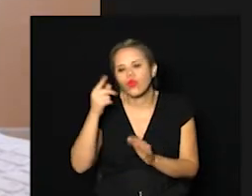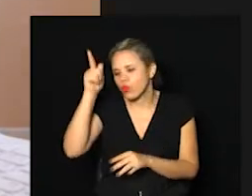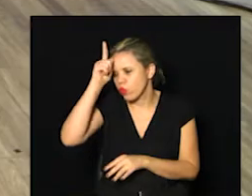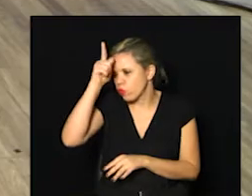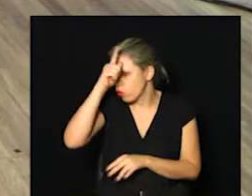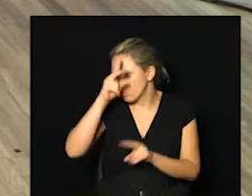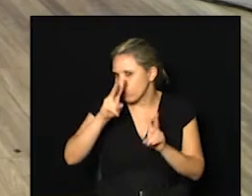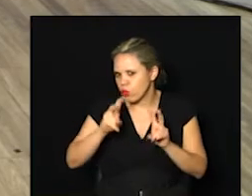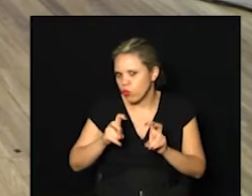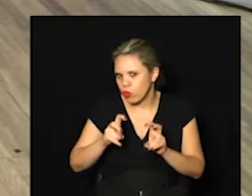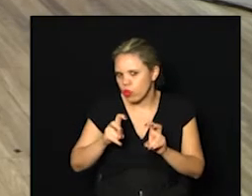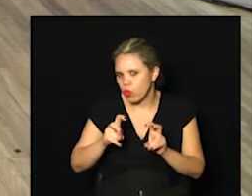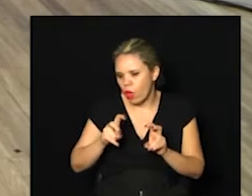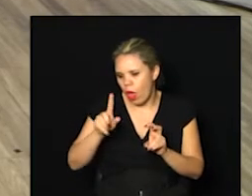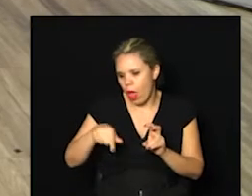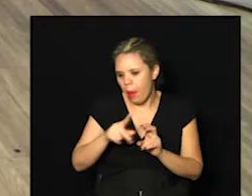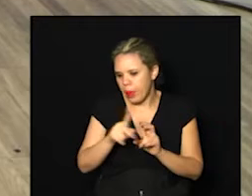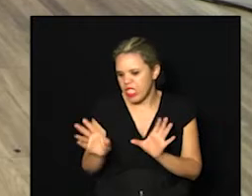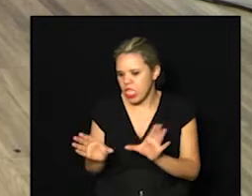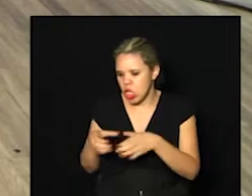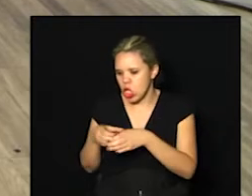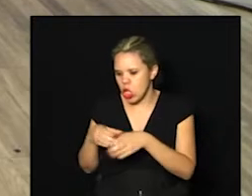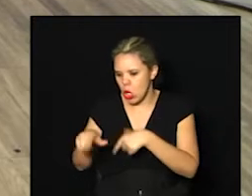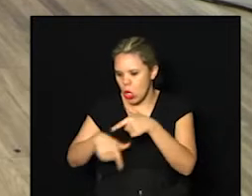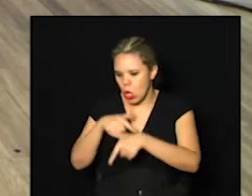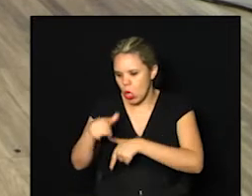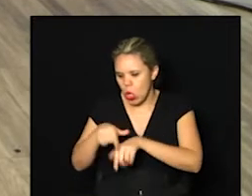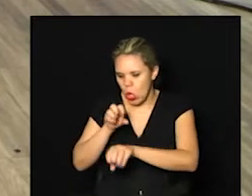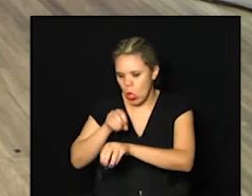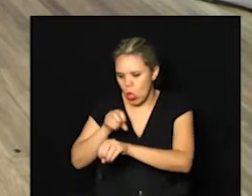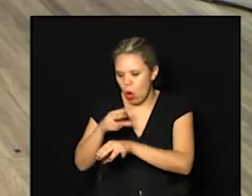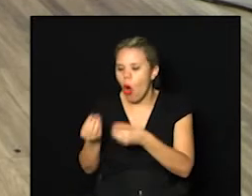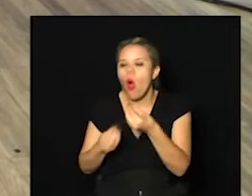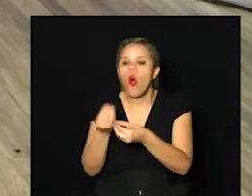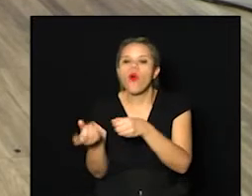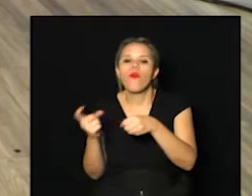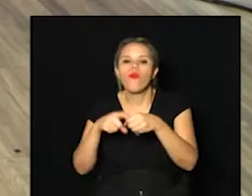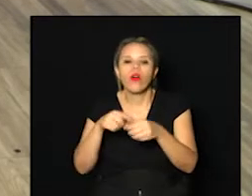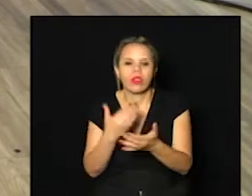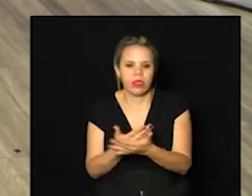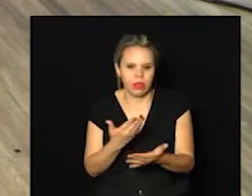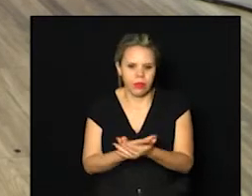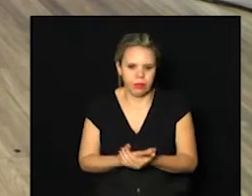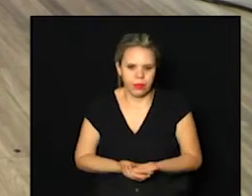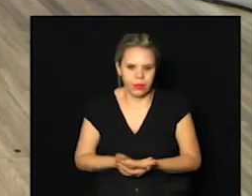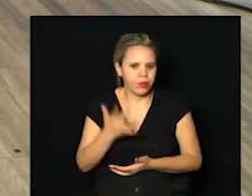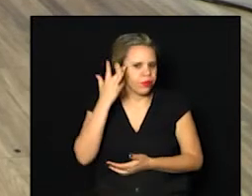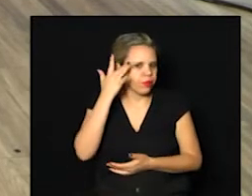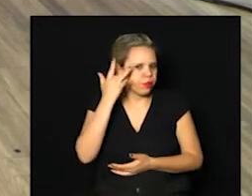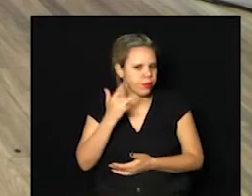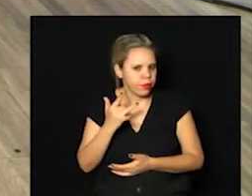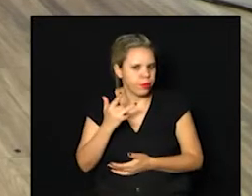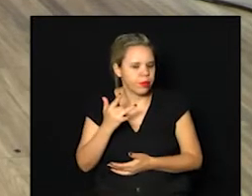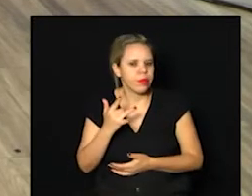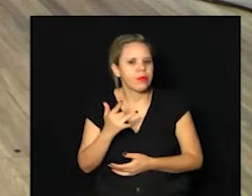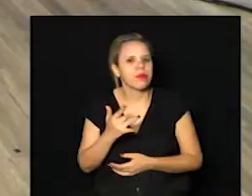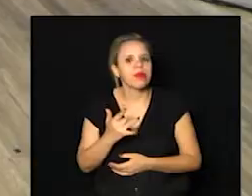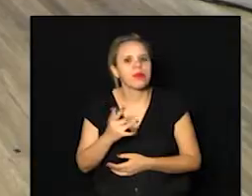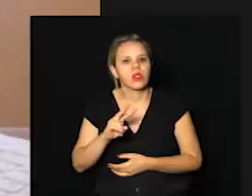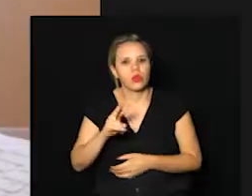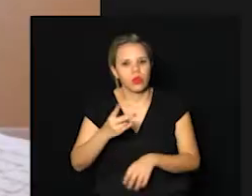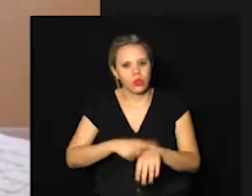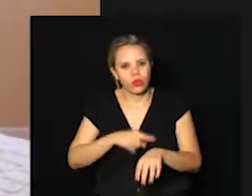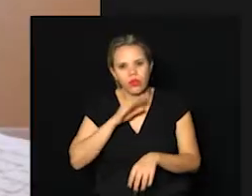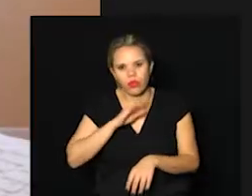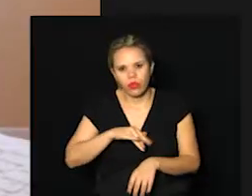Peta a respeito, ele que é o presidente da Comissão de Educação, a respeito da volta às aulas. Olha, amanhã, a partir das 2 horas